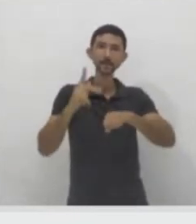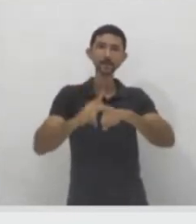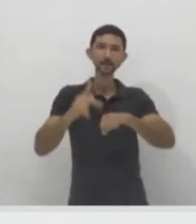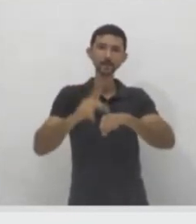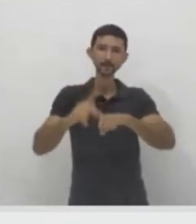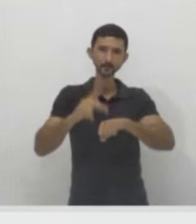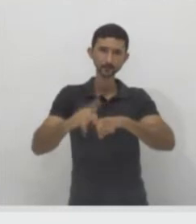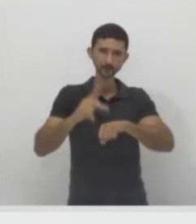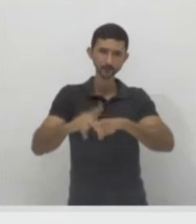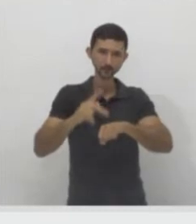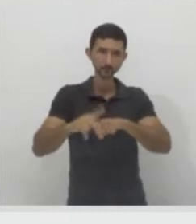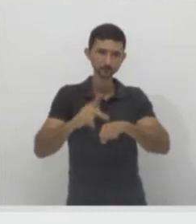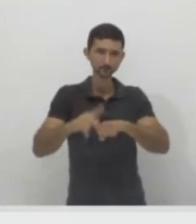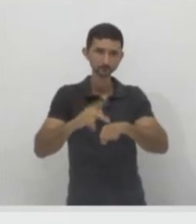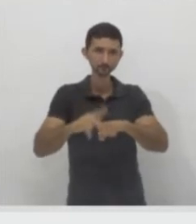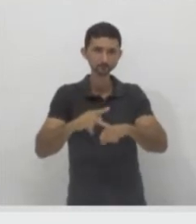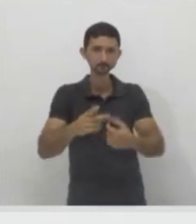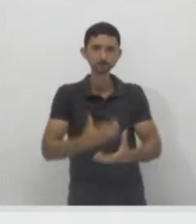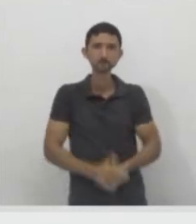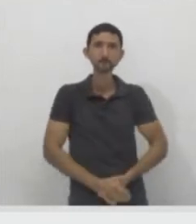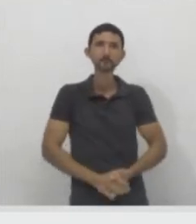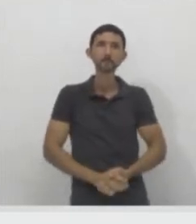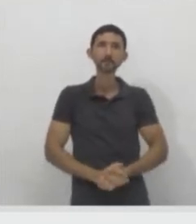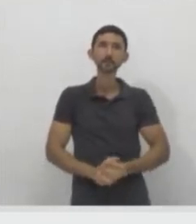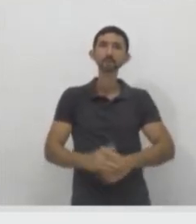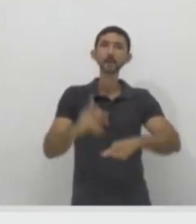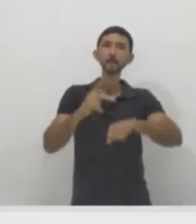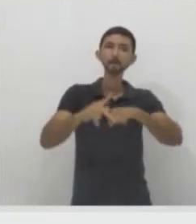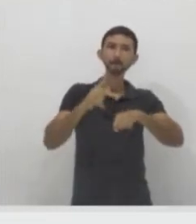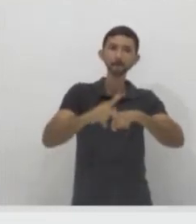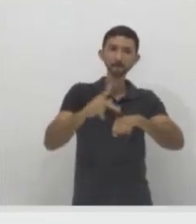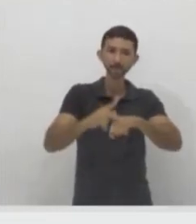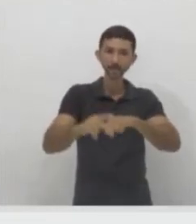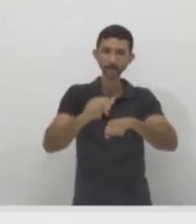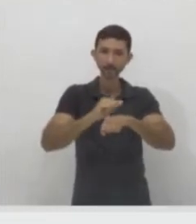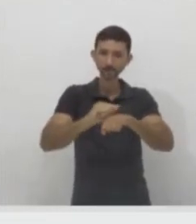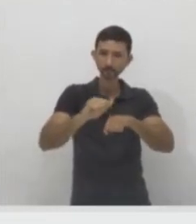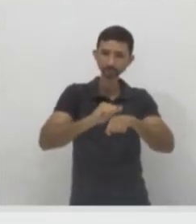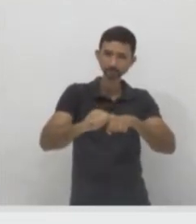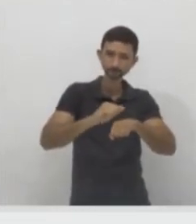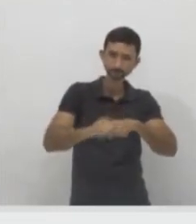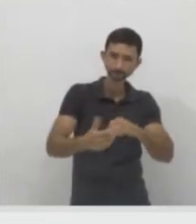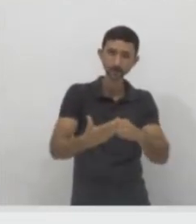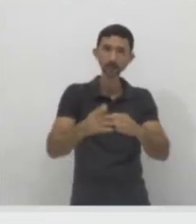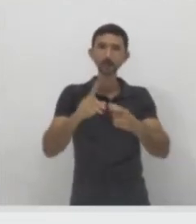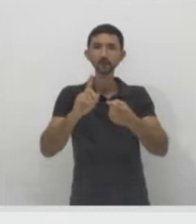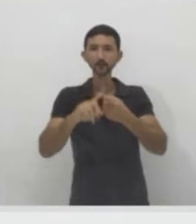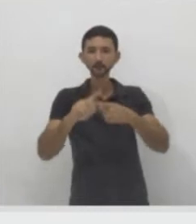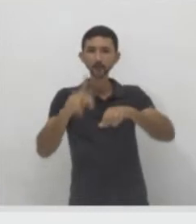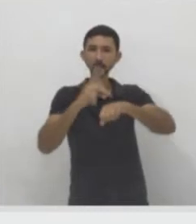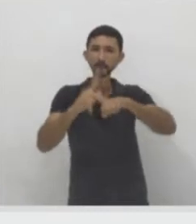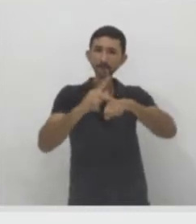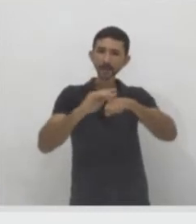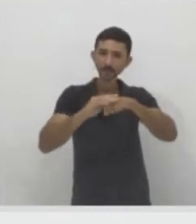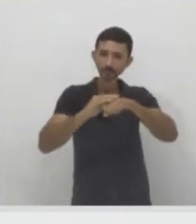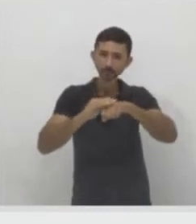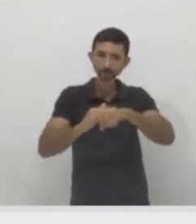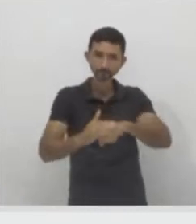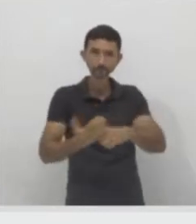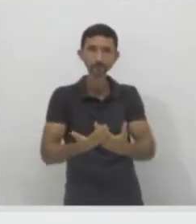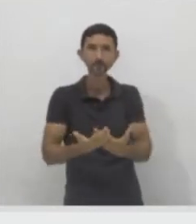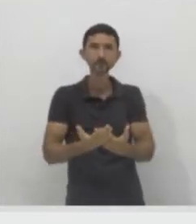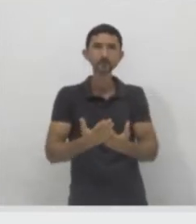Pedra Lascada, e o Neolítico, conhecido como a Idade da Pedra Polida, nós vamos enfocar neste momento